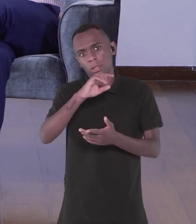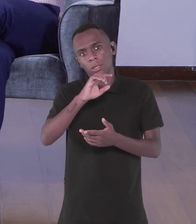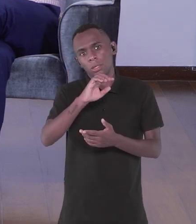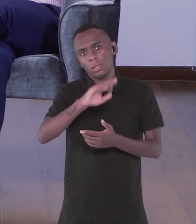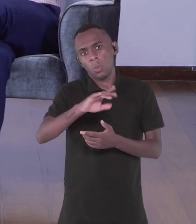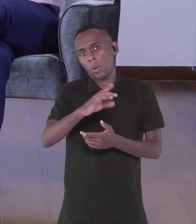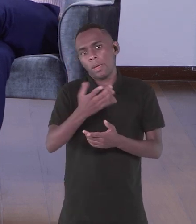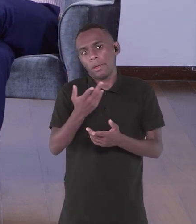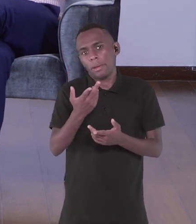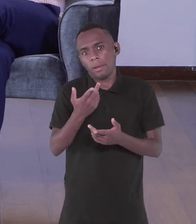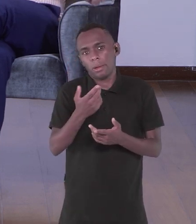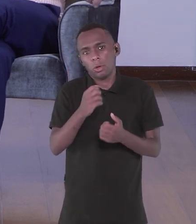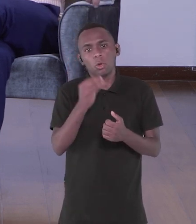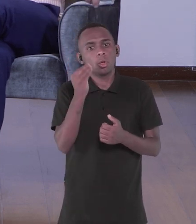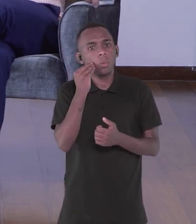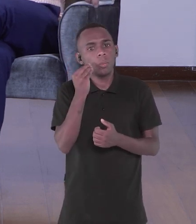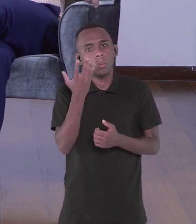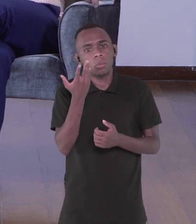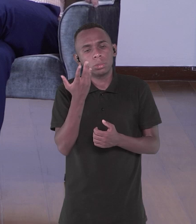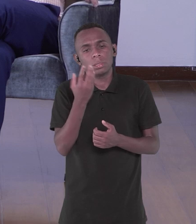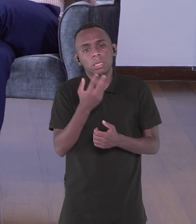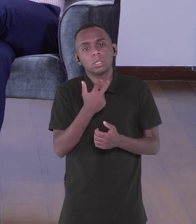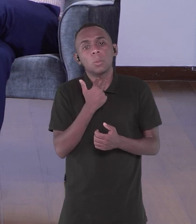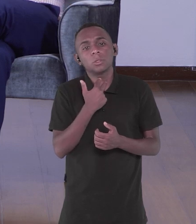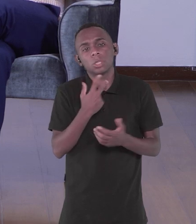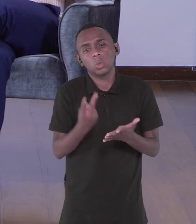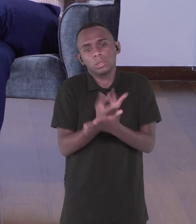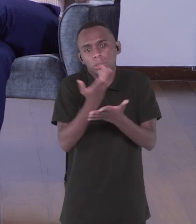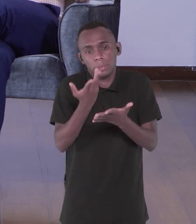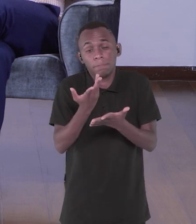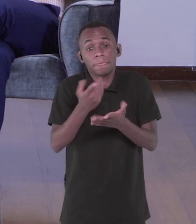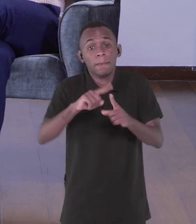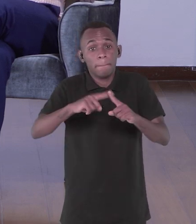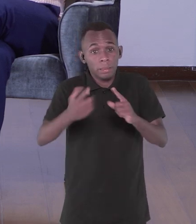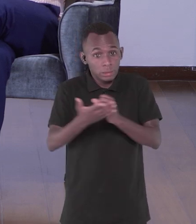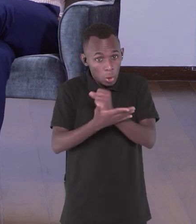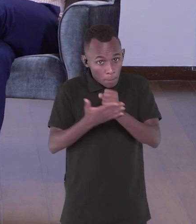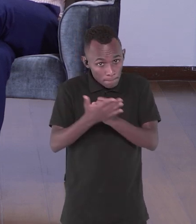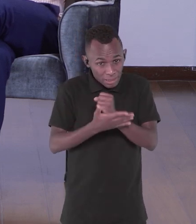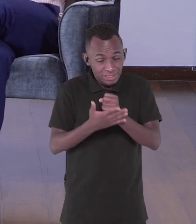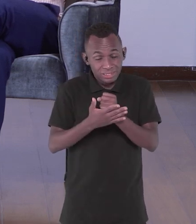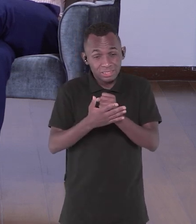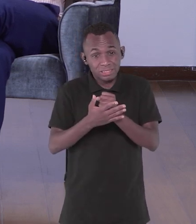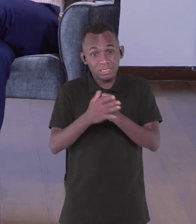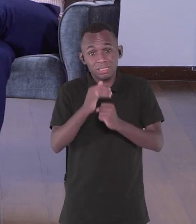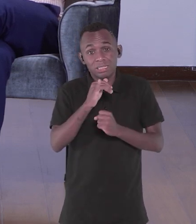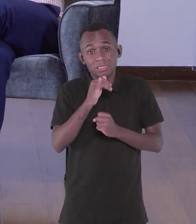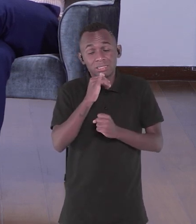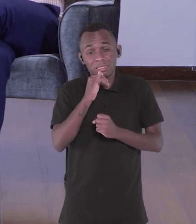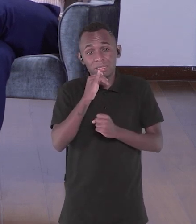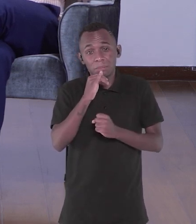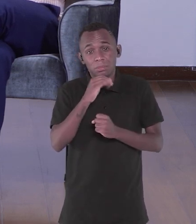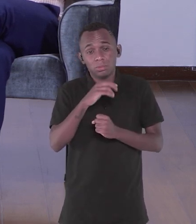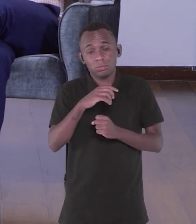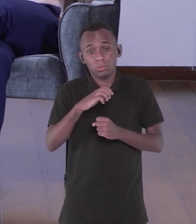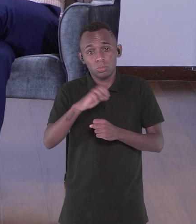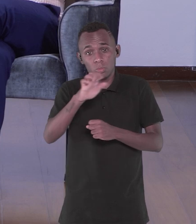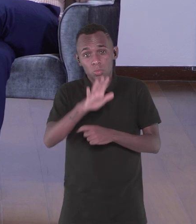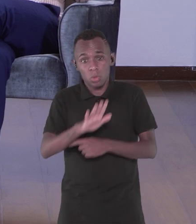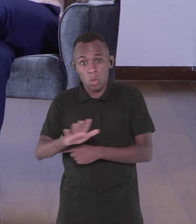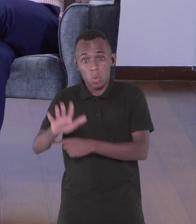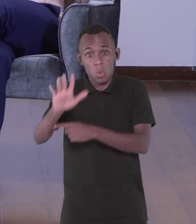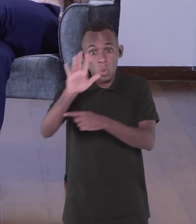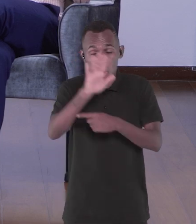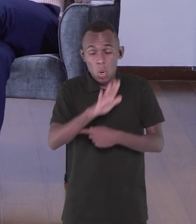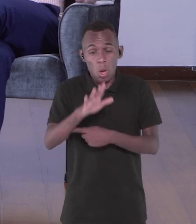apenas de cenários equivocados, ele tem como base a arrogância de um continente que acha